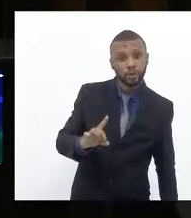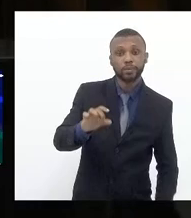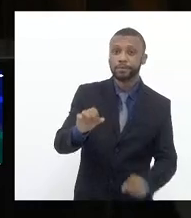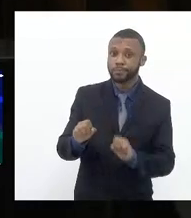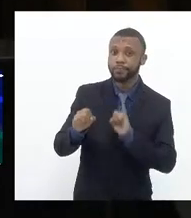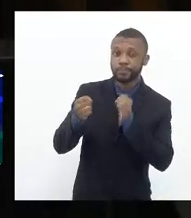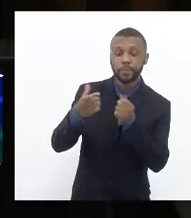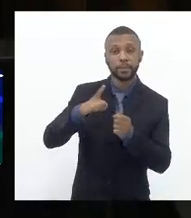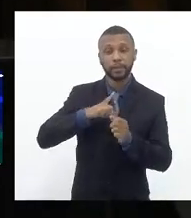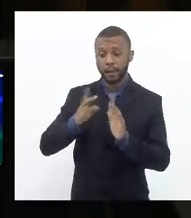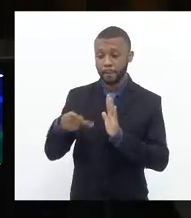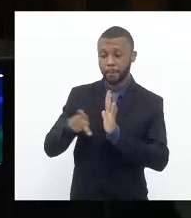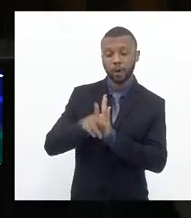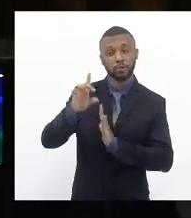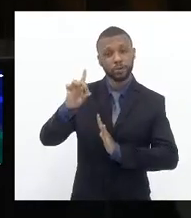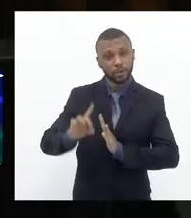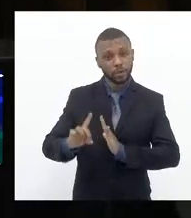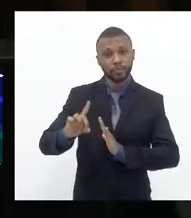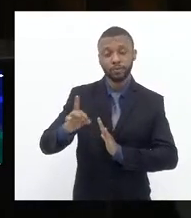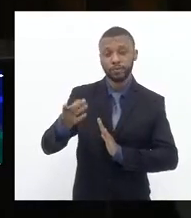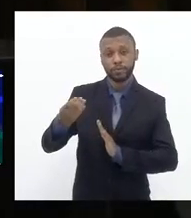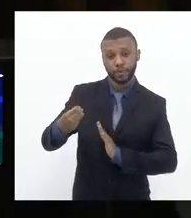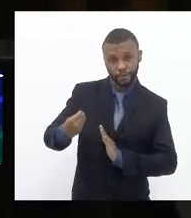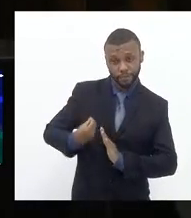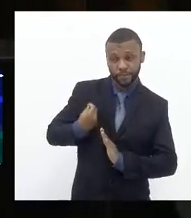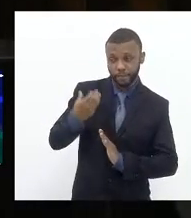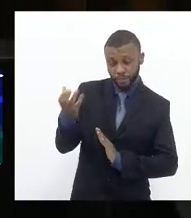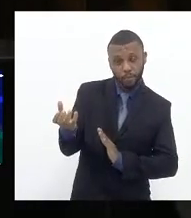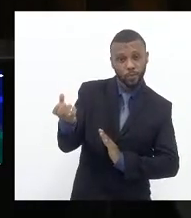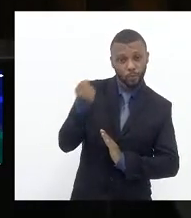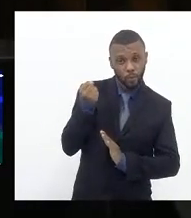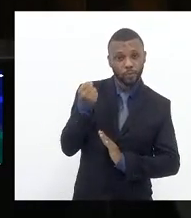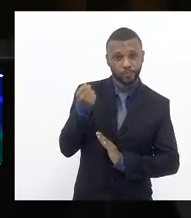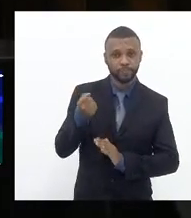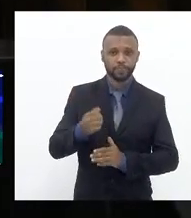detentores do direito de viver do fruto daquele trabalho.